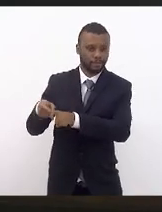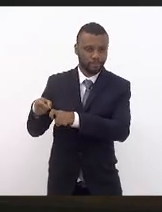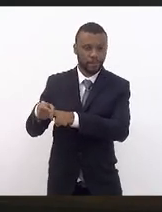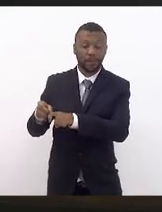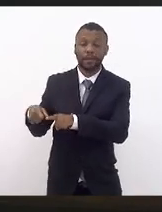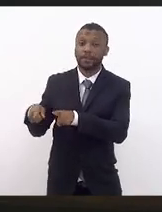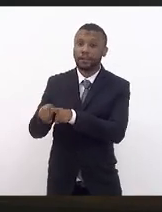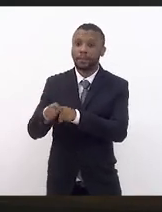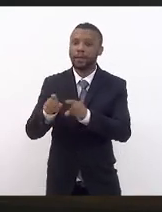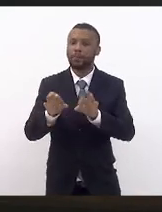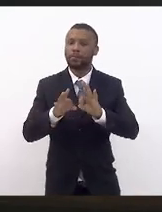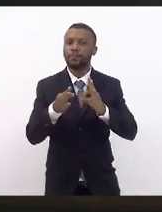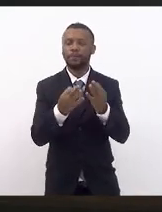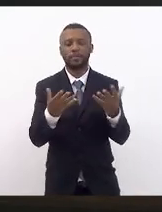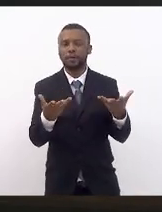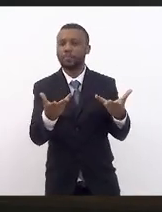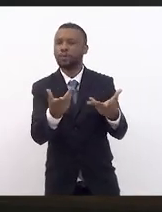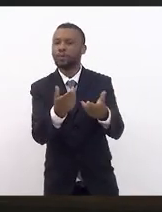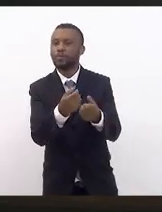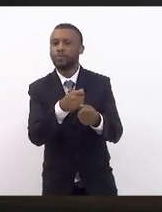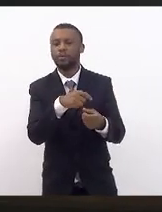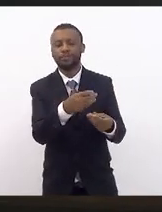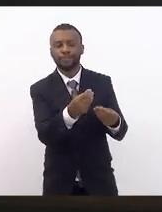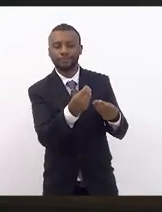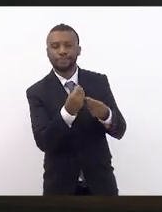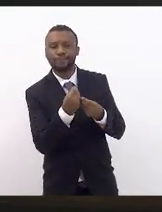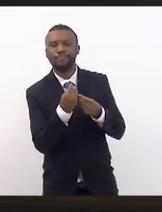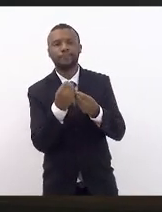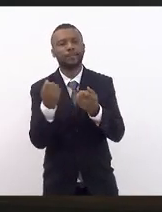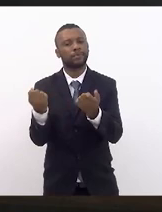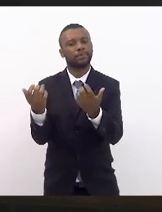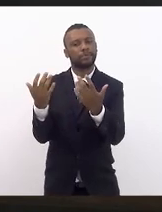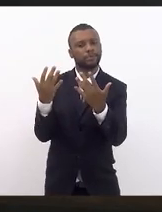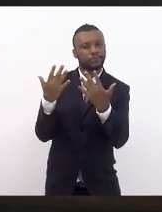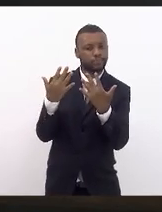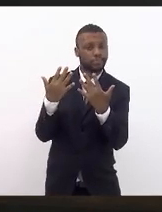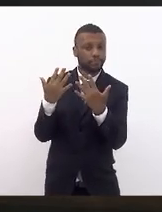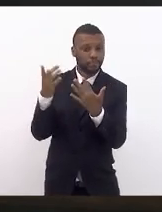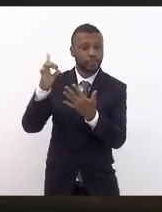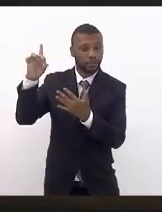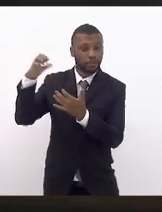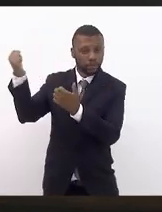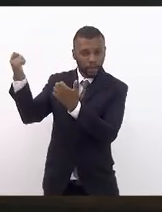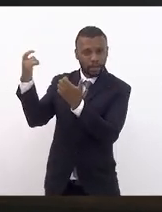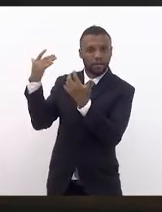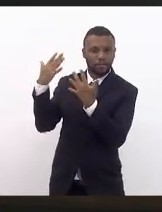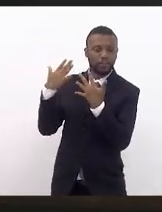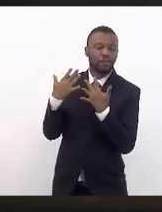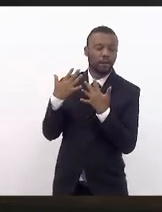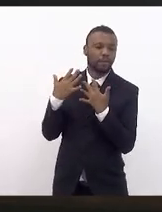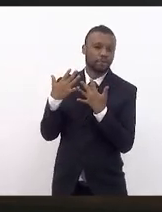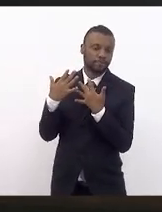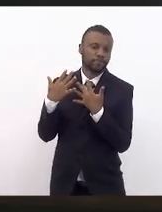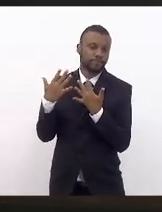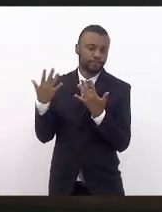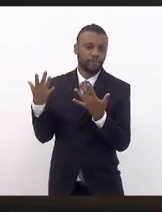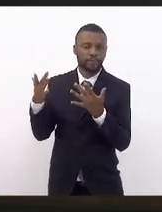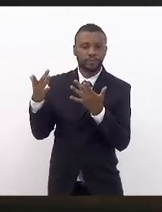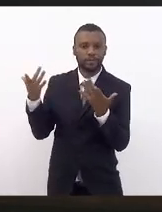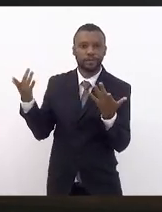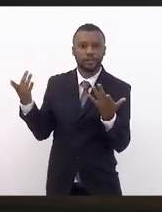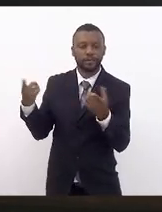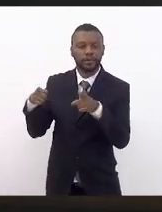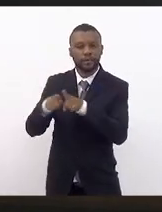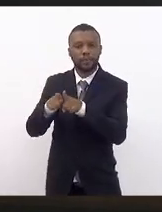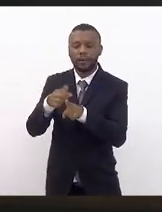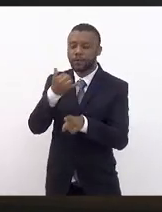família, e que tem nos dado a sua graça, Deus tem nos dado a sua graça e derramado suas misericórdias sobre